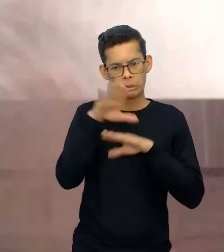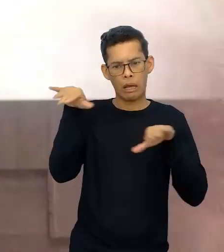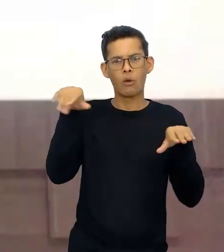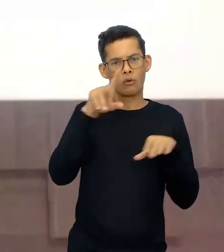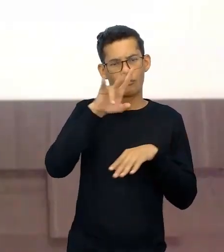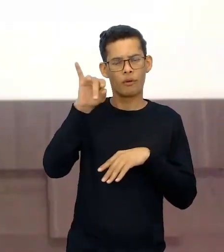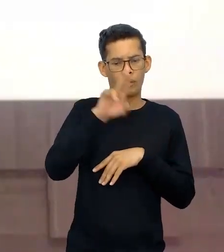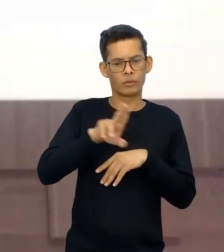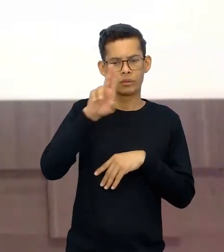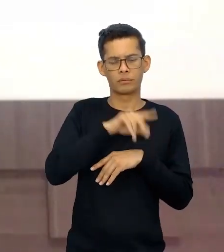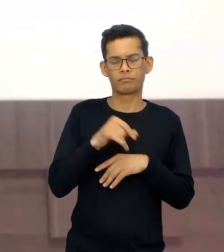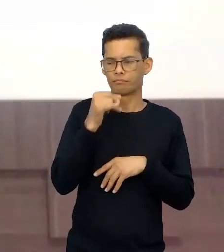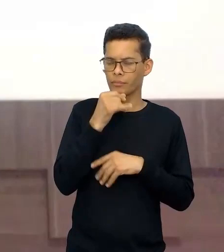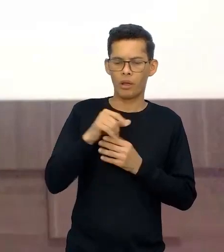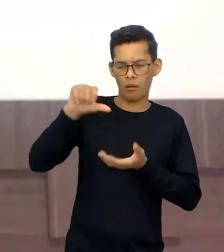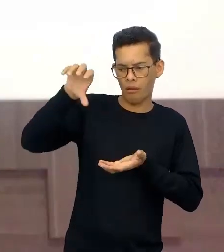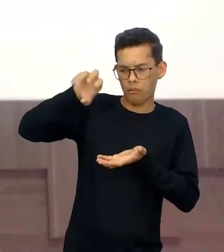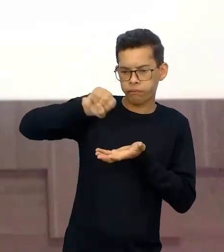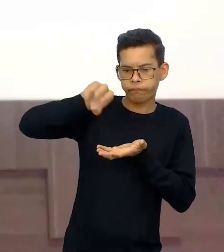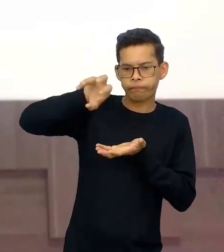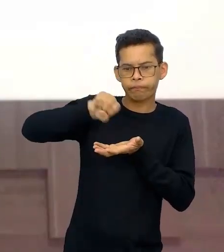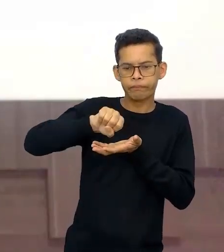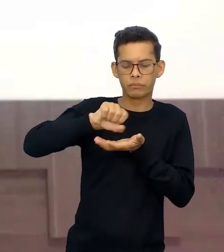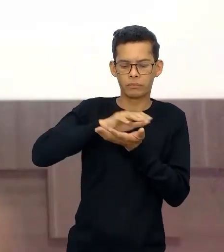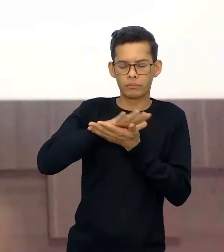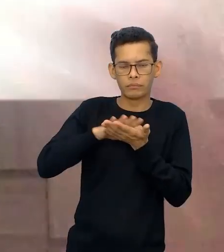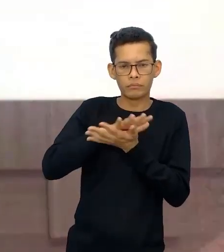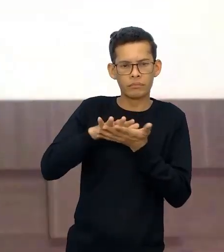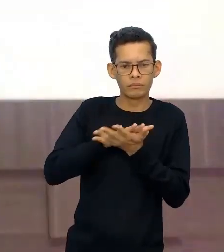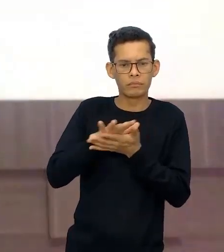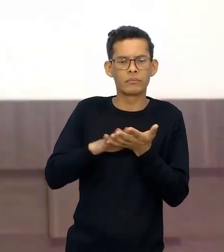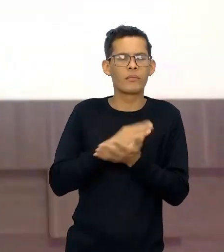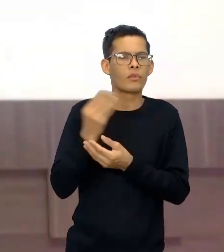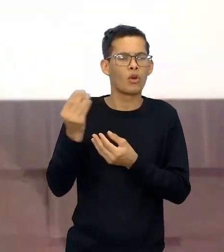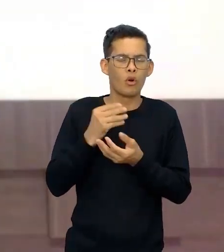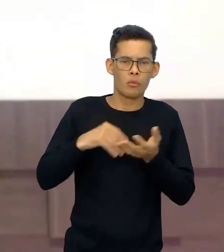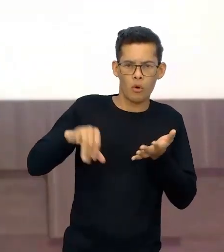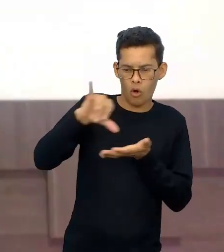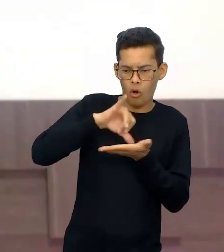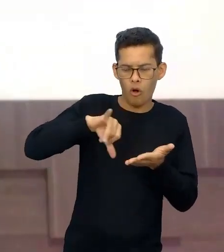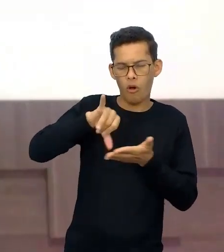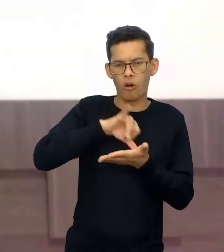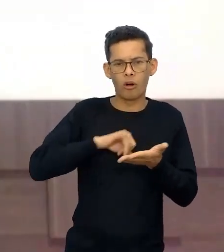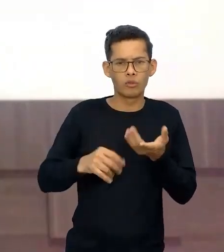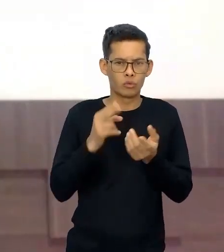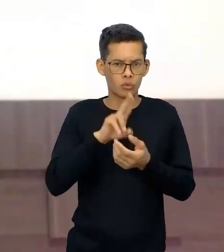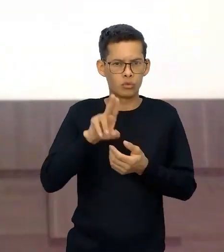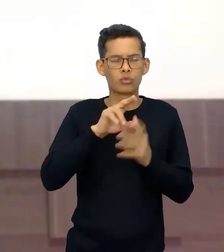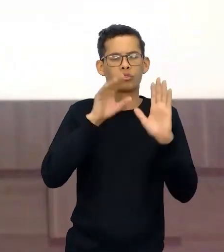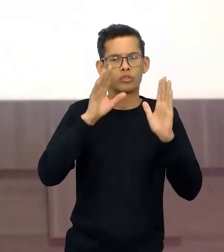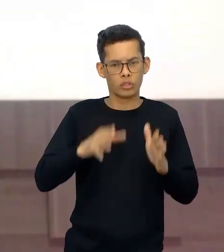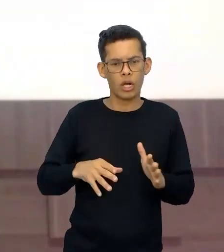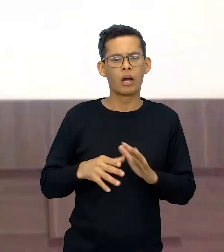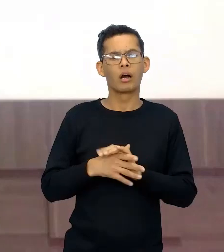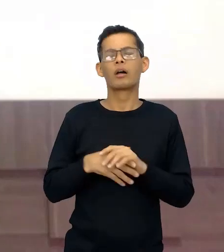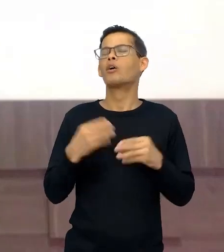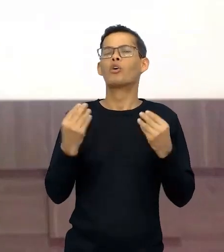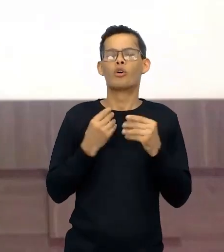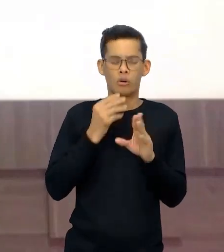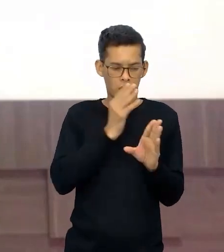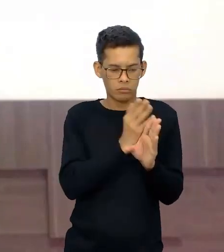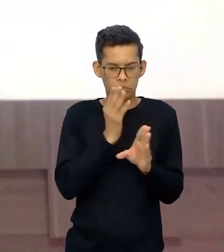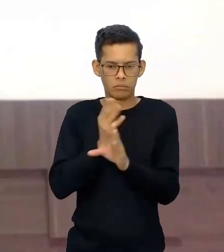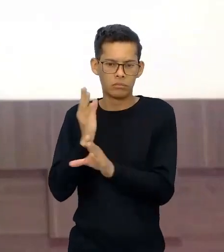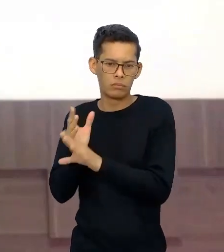né? Detergente, óleo de cozinha, né? Queimado, água sanitária, claro, a etiqueta e o lápis para que eles possam identificar,